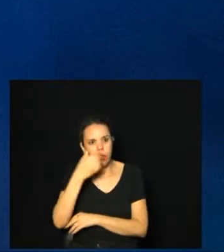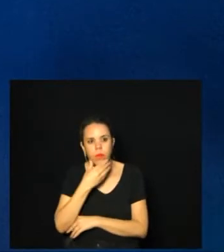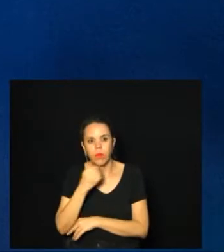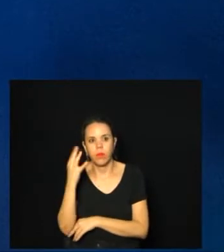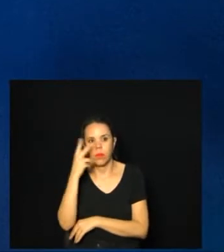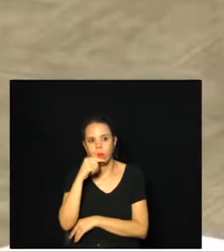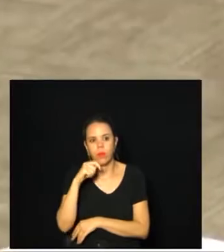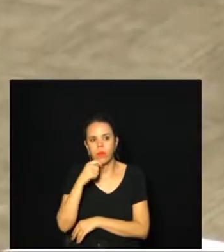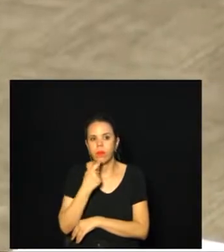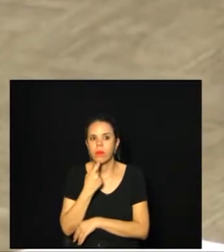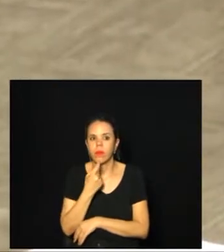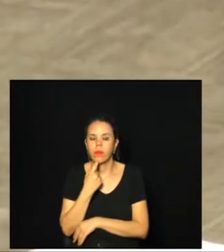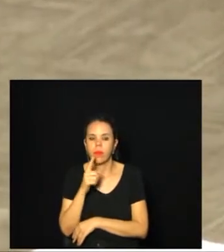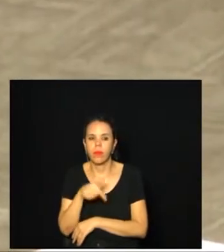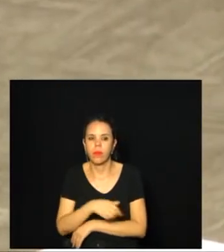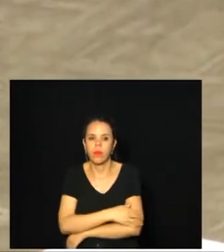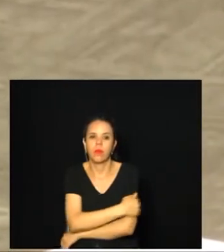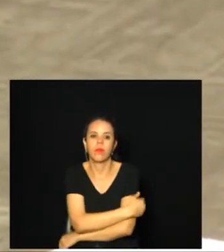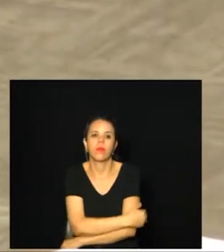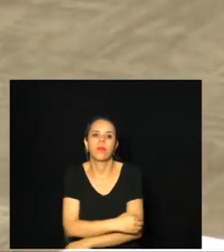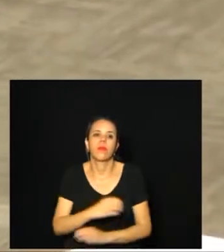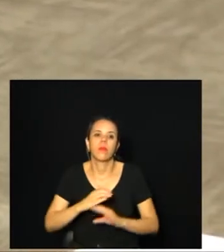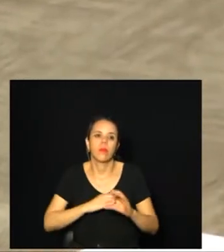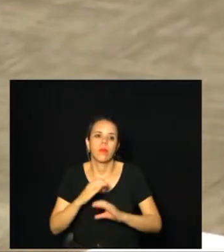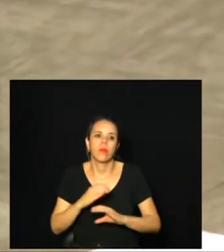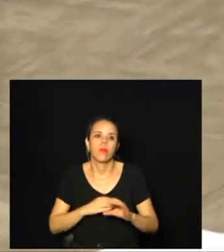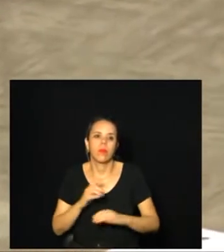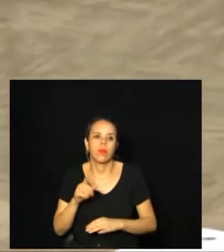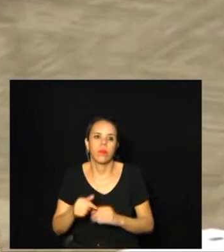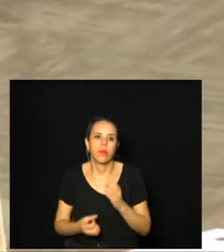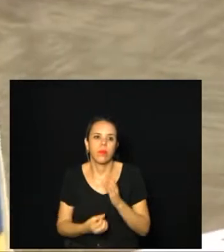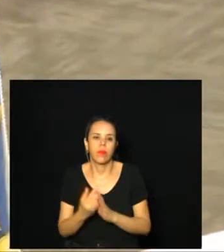de Campinas. Esse concurso da beleza negra